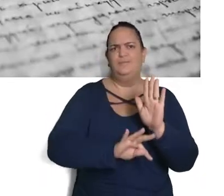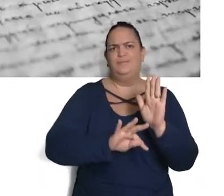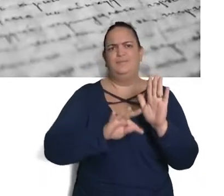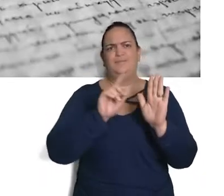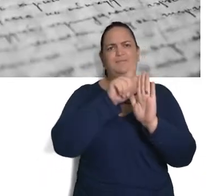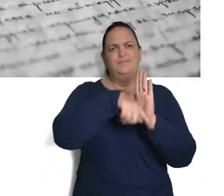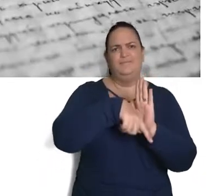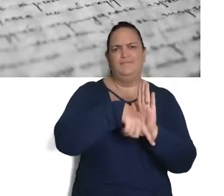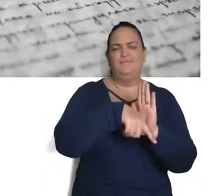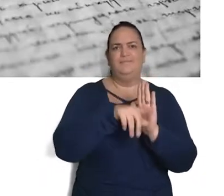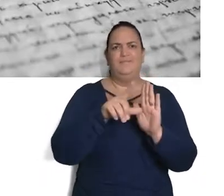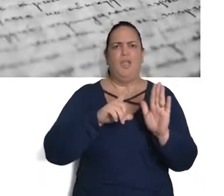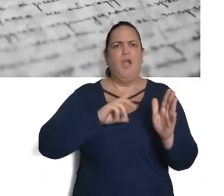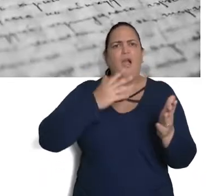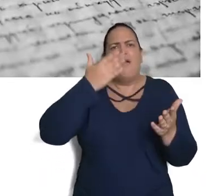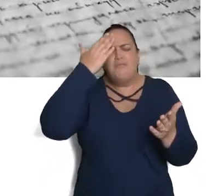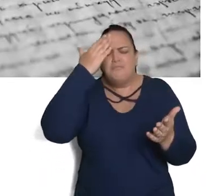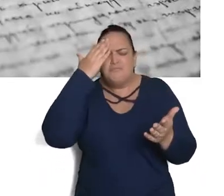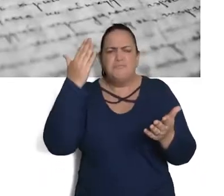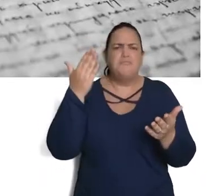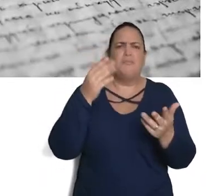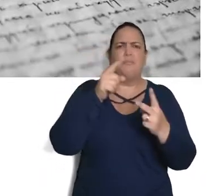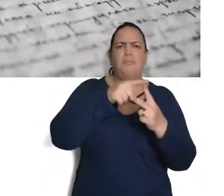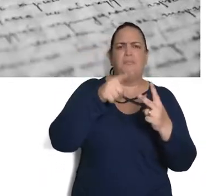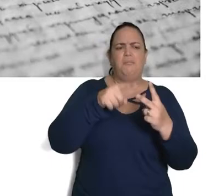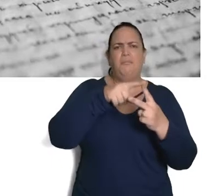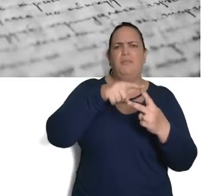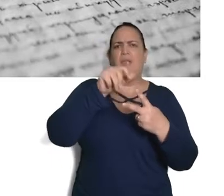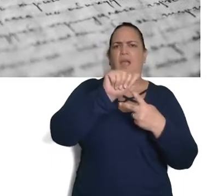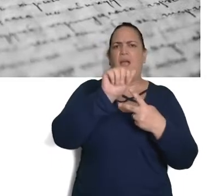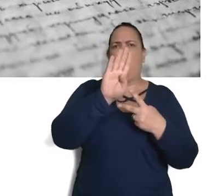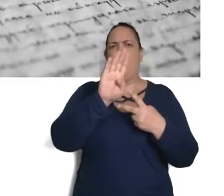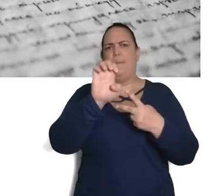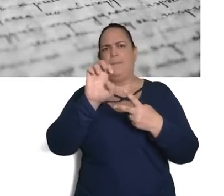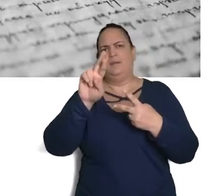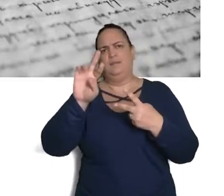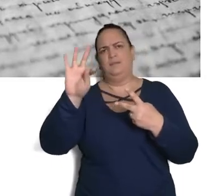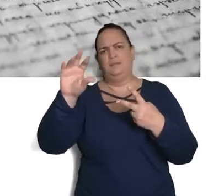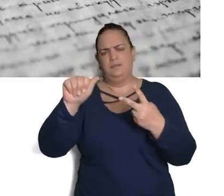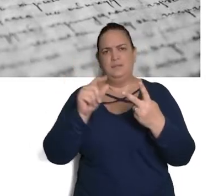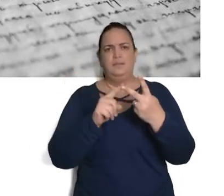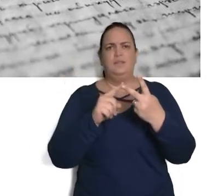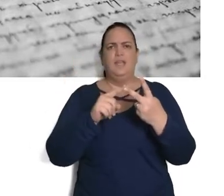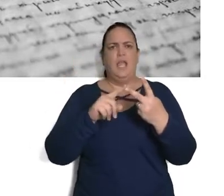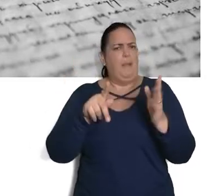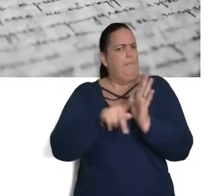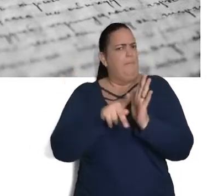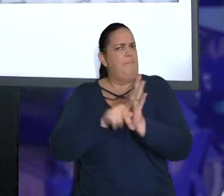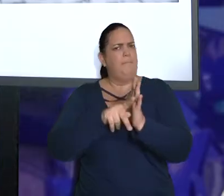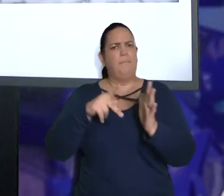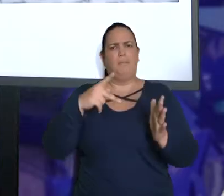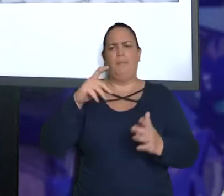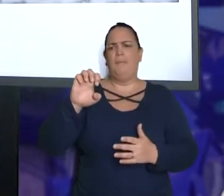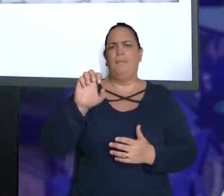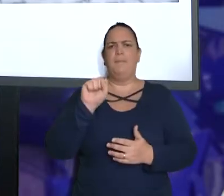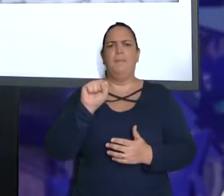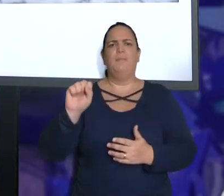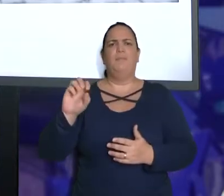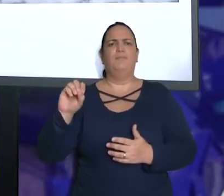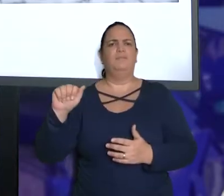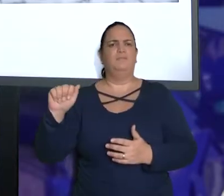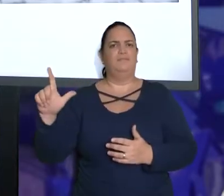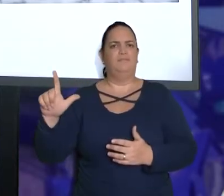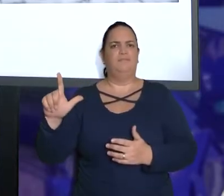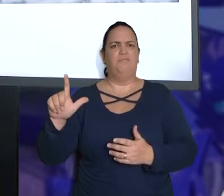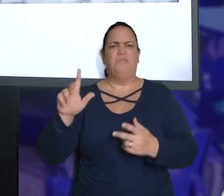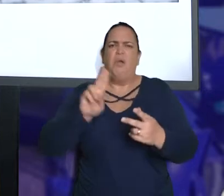e vamos diferenciar a carta aberta da carta pessoal, que é algo que, por sinal, a gente pouco usa, pouco escreve, pouco pratica, mas eu vou